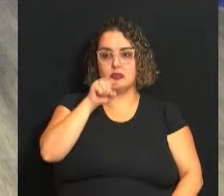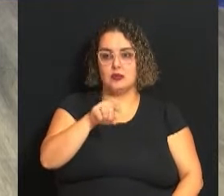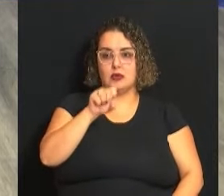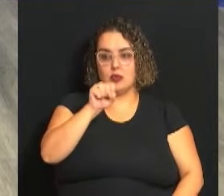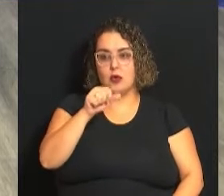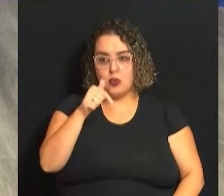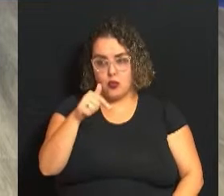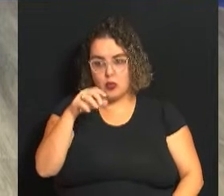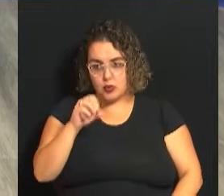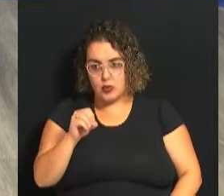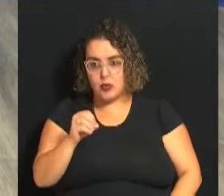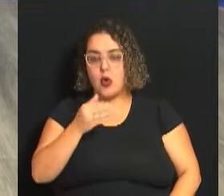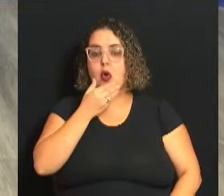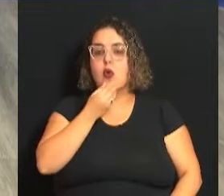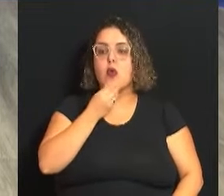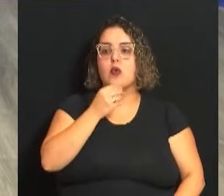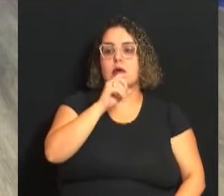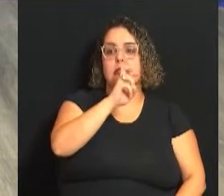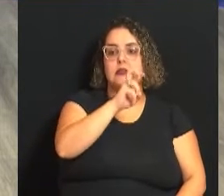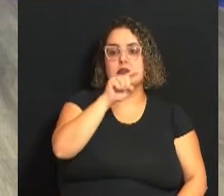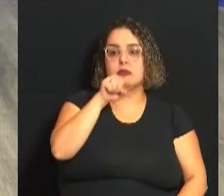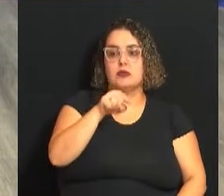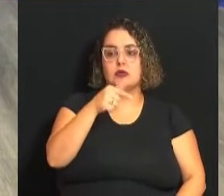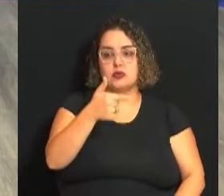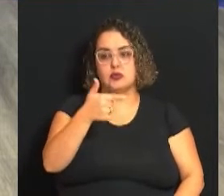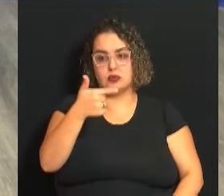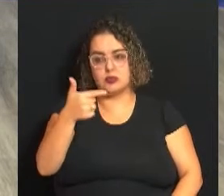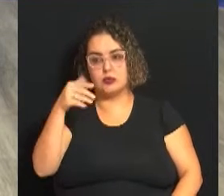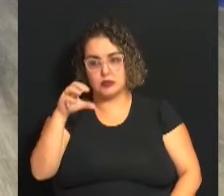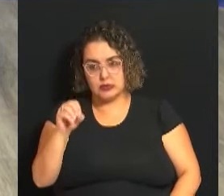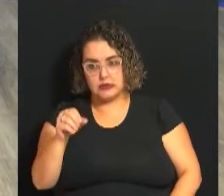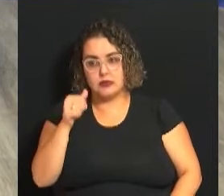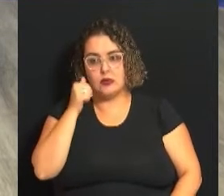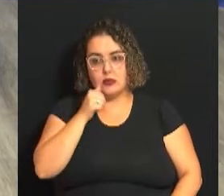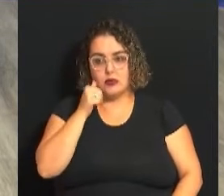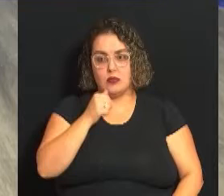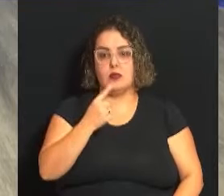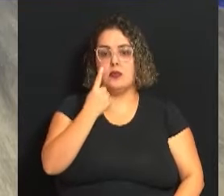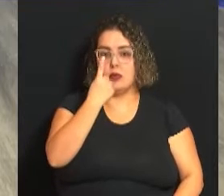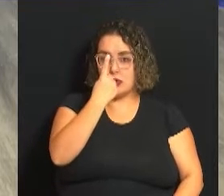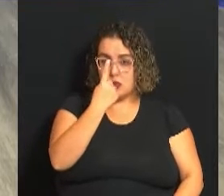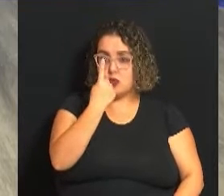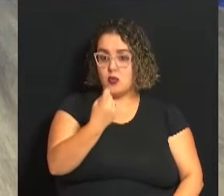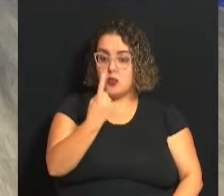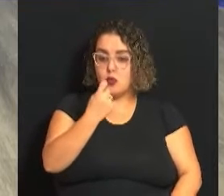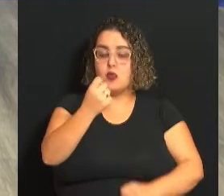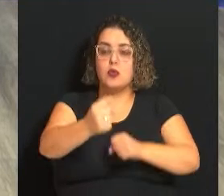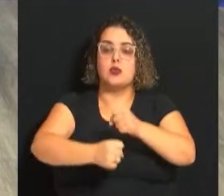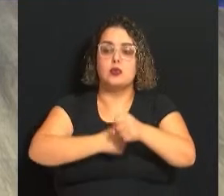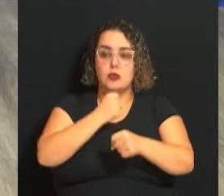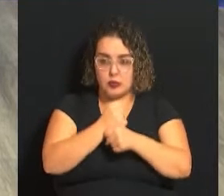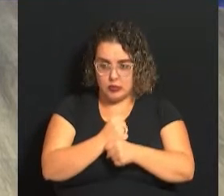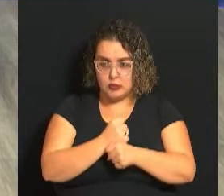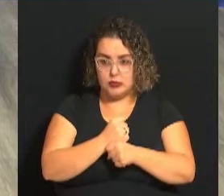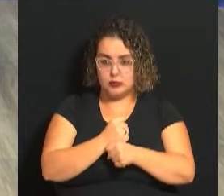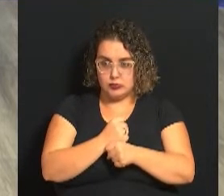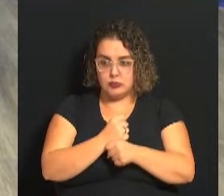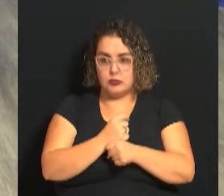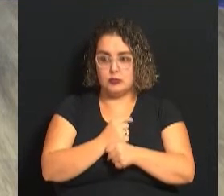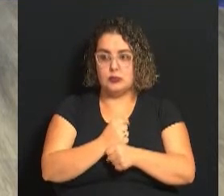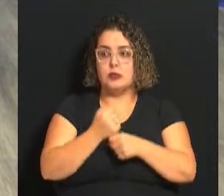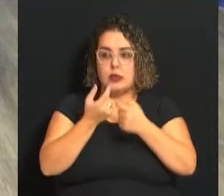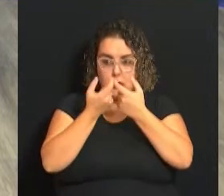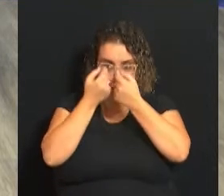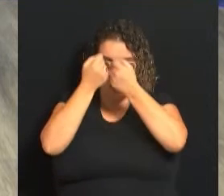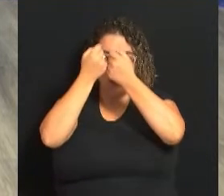5.870 em homens e 5.220 em mulheres, isso em um único ano, né? Entre os tumores mais Sim. frequentes